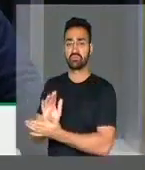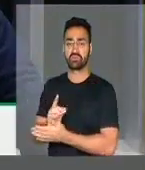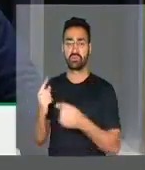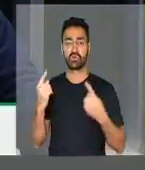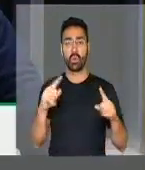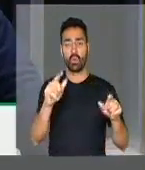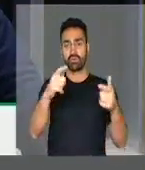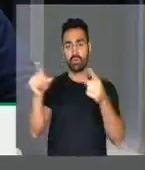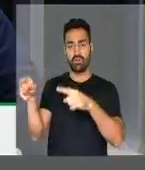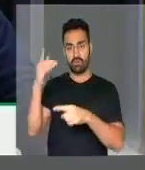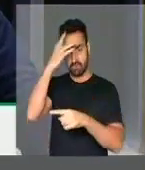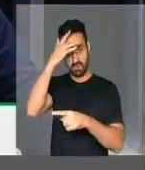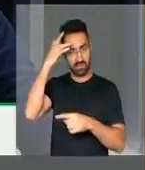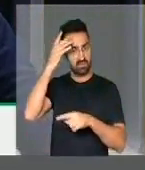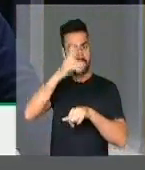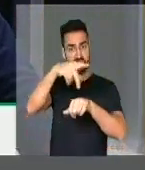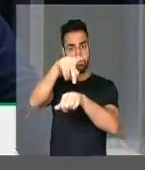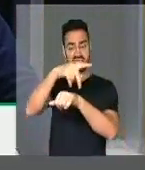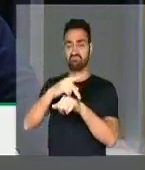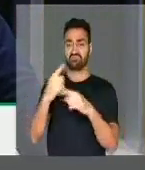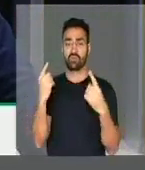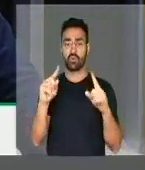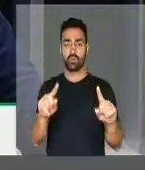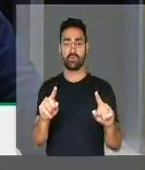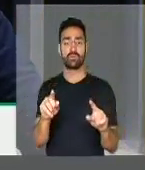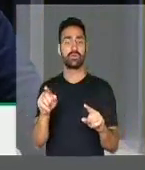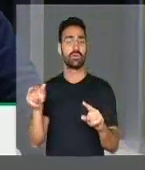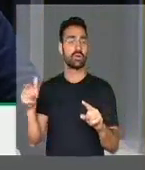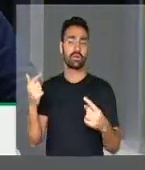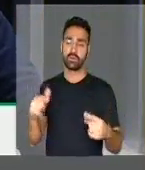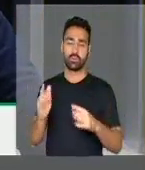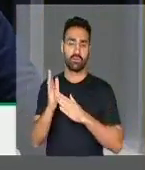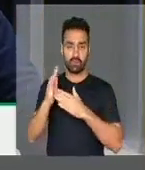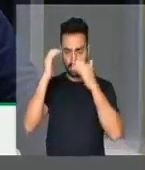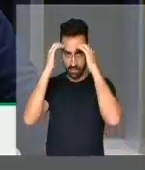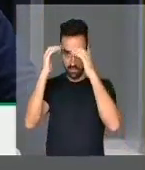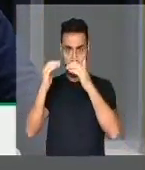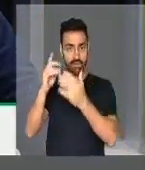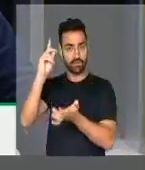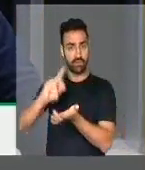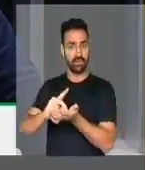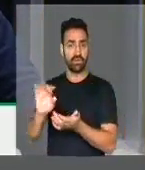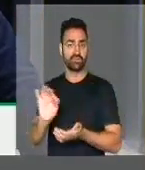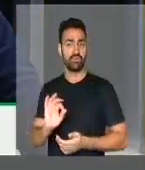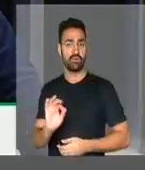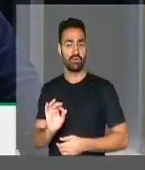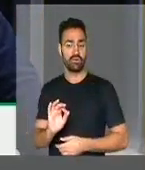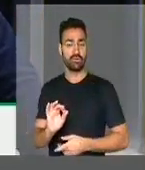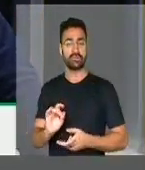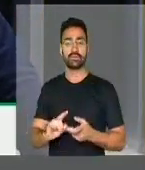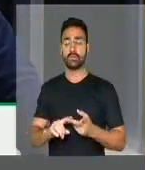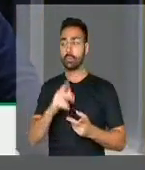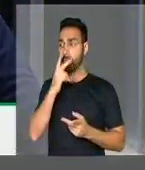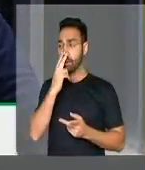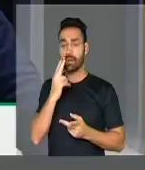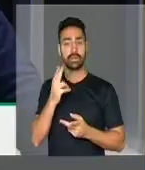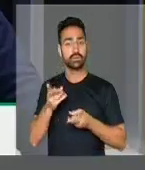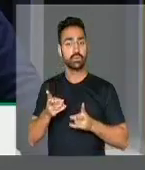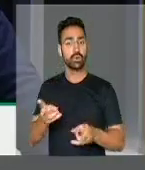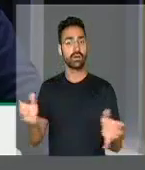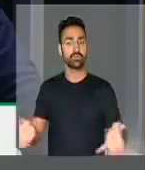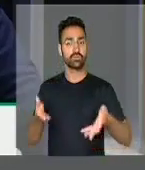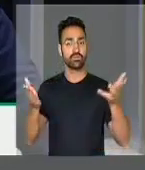mostrando o total descompromisso com a verdade alimentando o preconceito contra